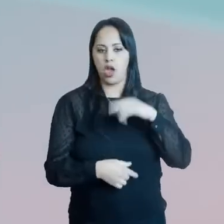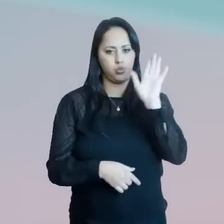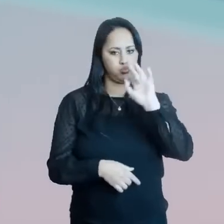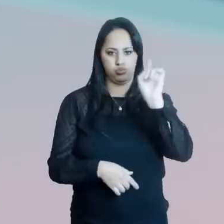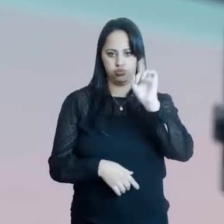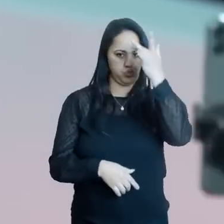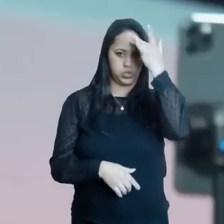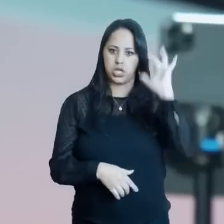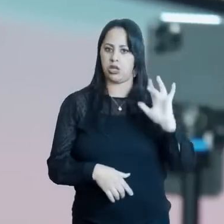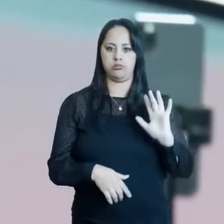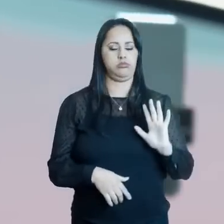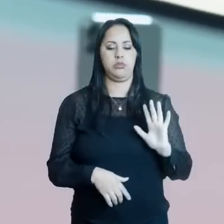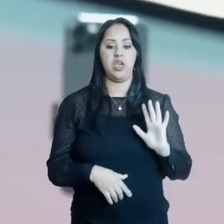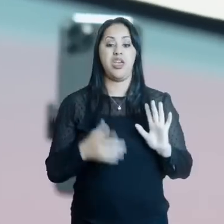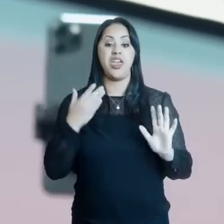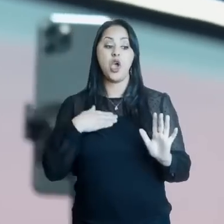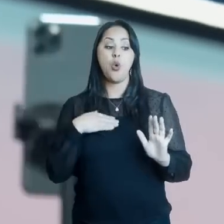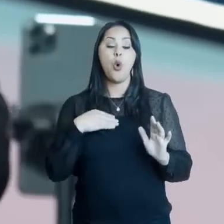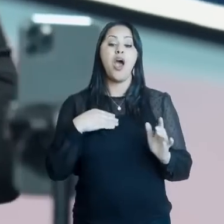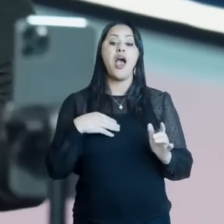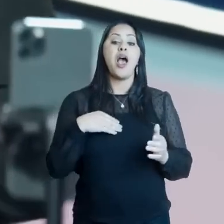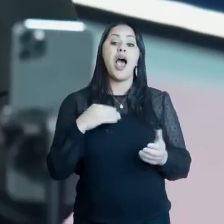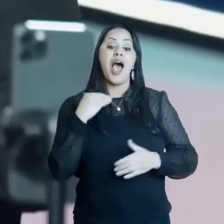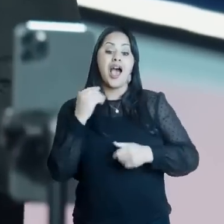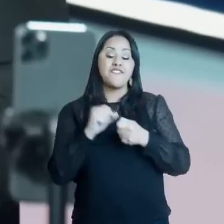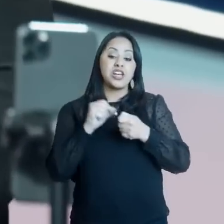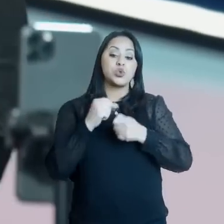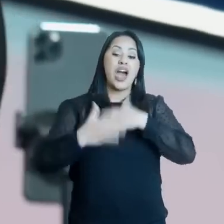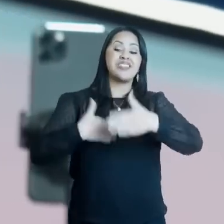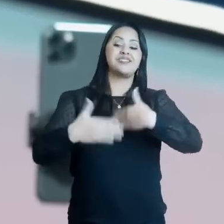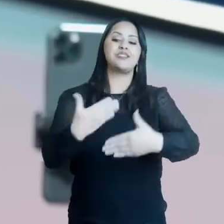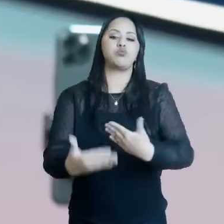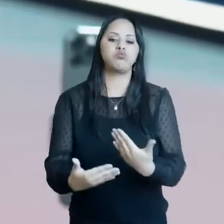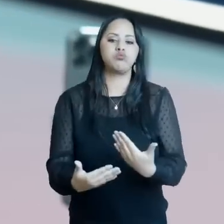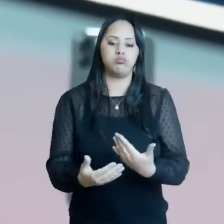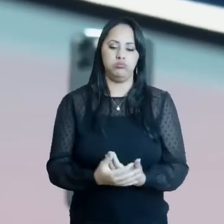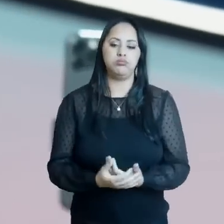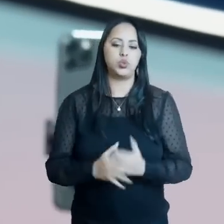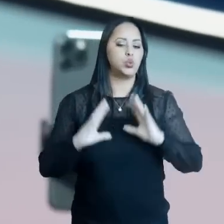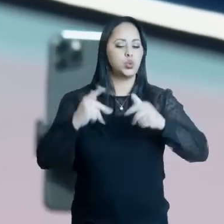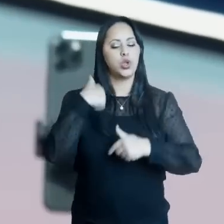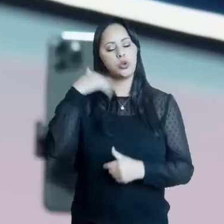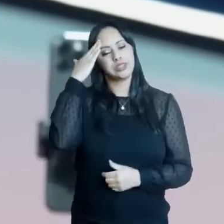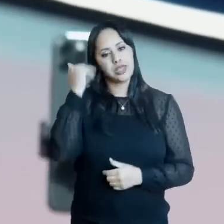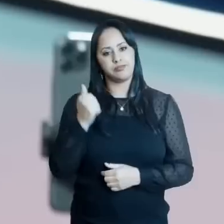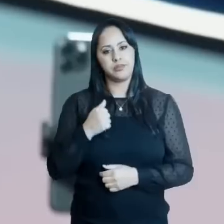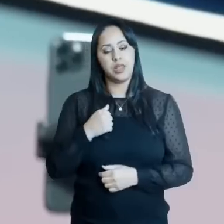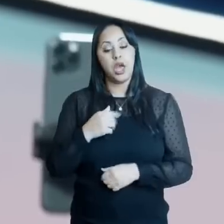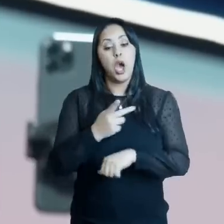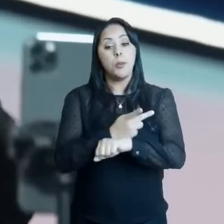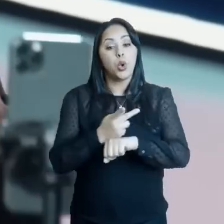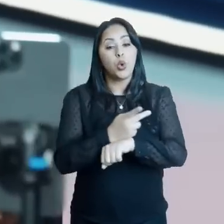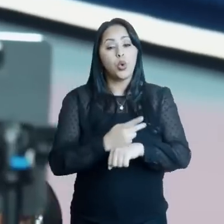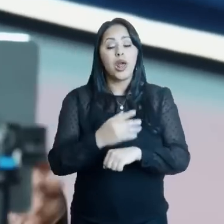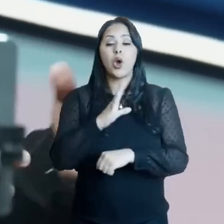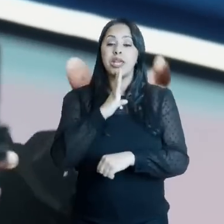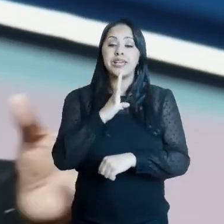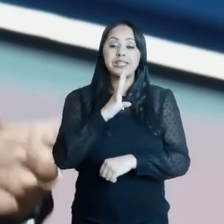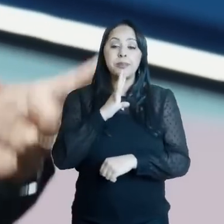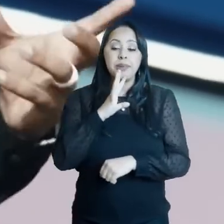tudo, eu aplico tudo que eu sei. Então, busque o conhecimento seletivo, busque aprender